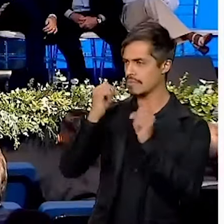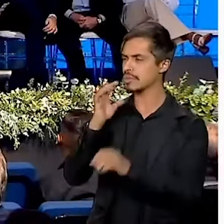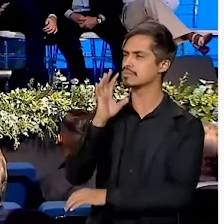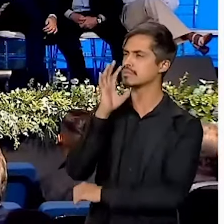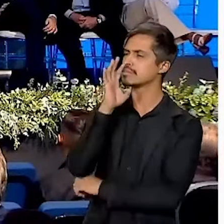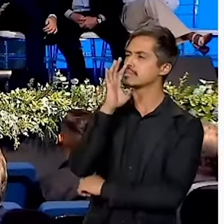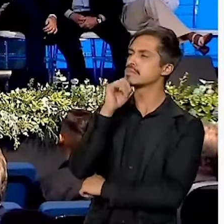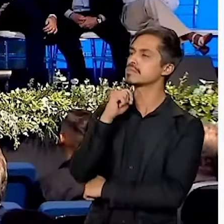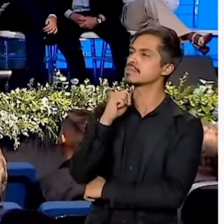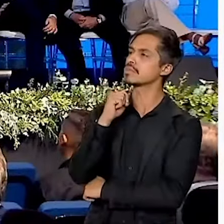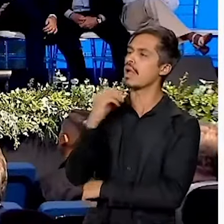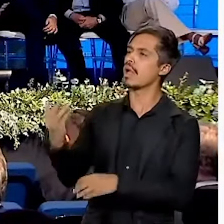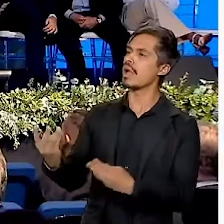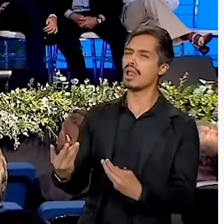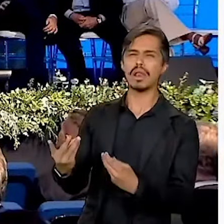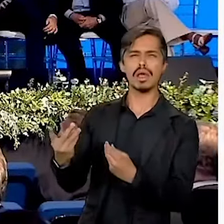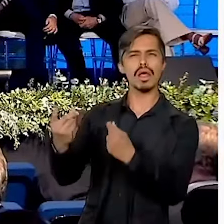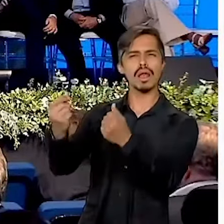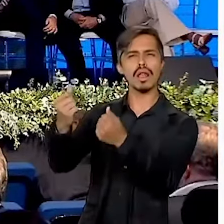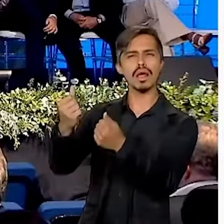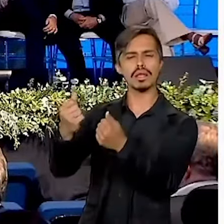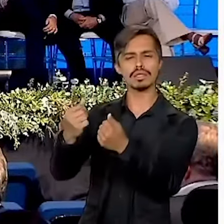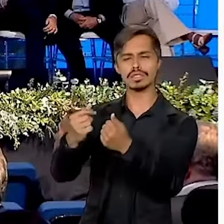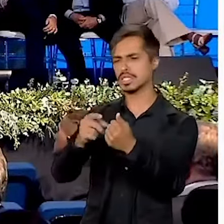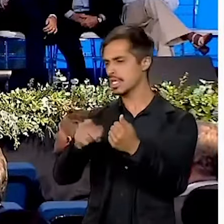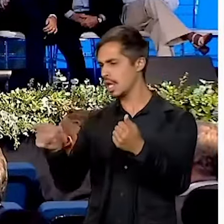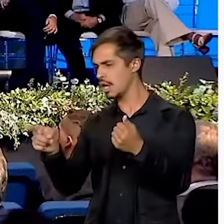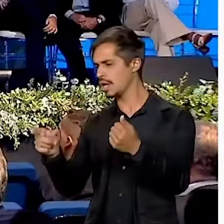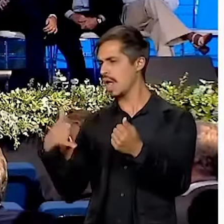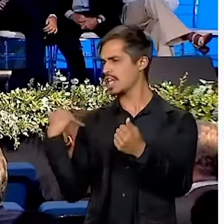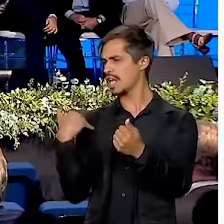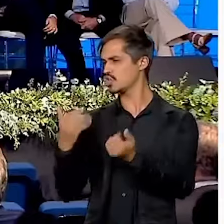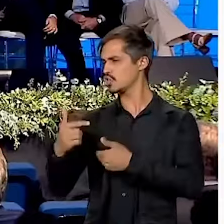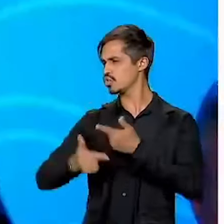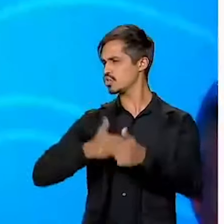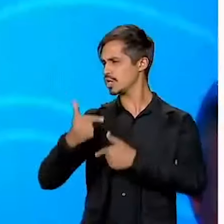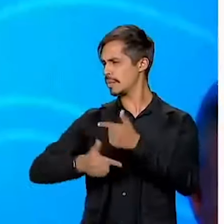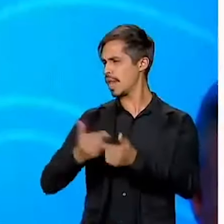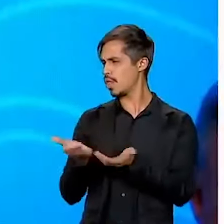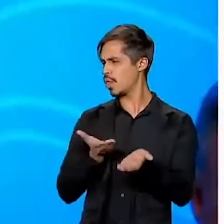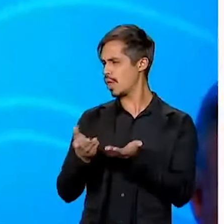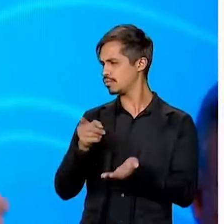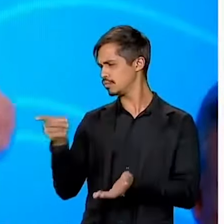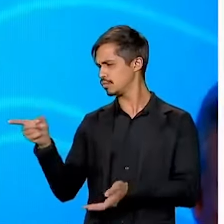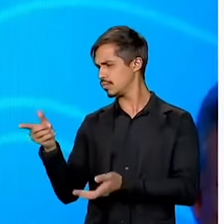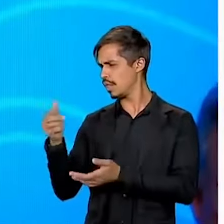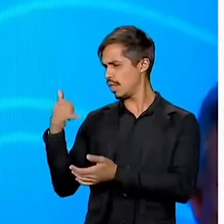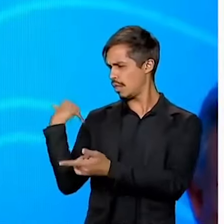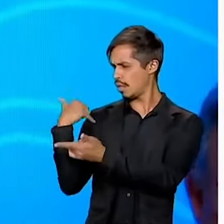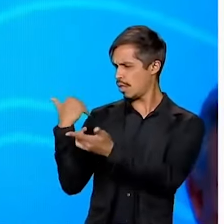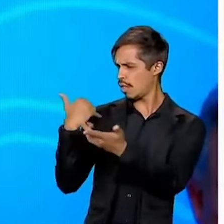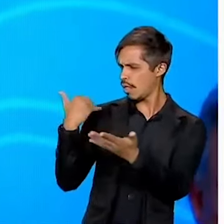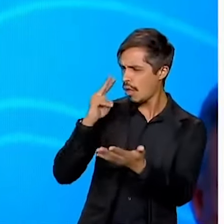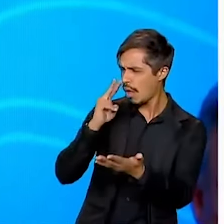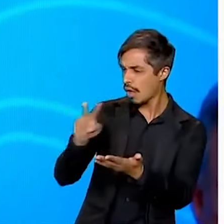vejo a qualidade e a idade dos funcionários e vejo o sacrifício e o